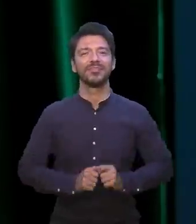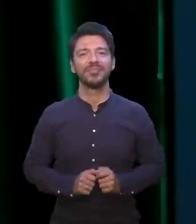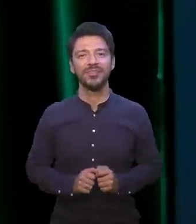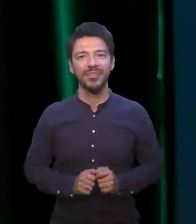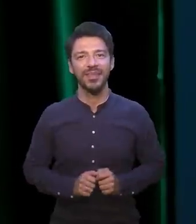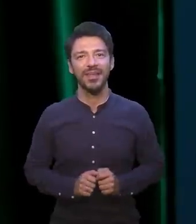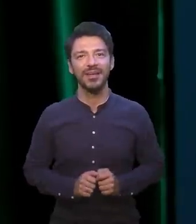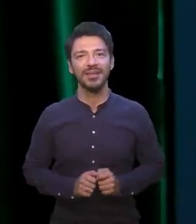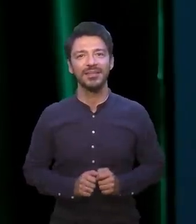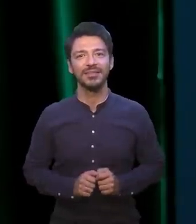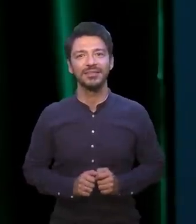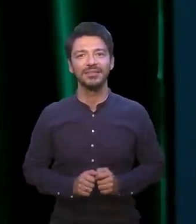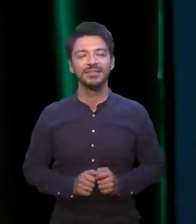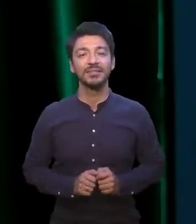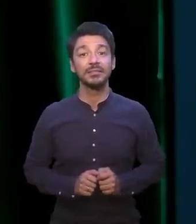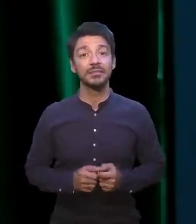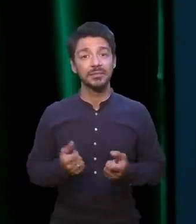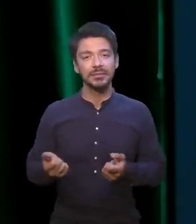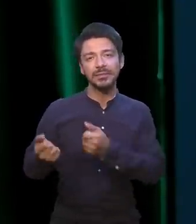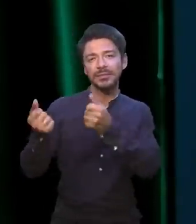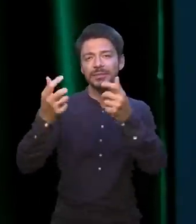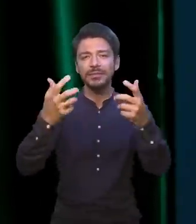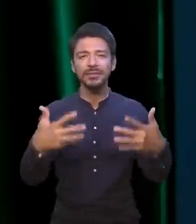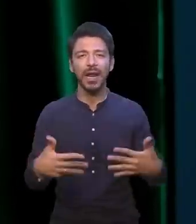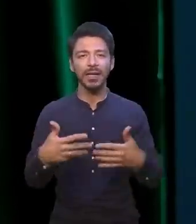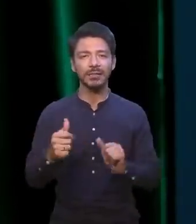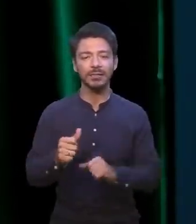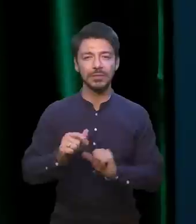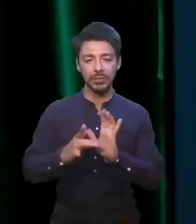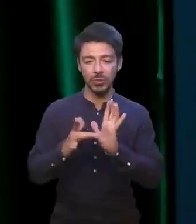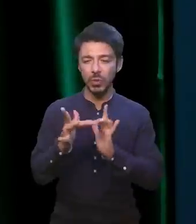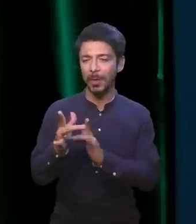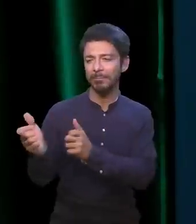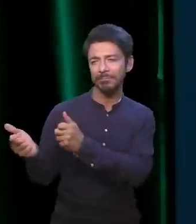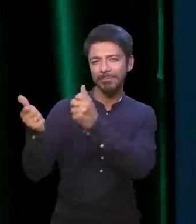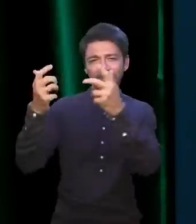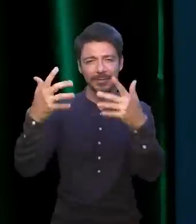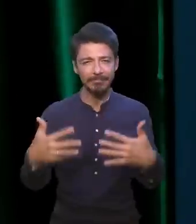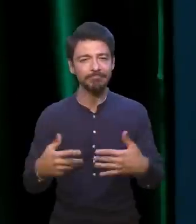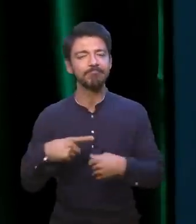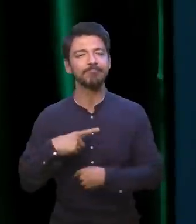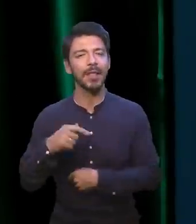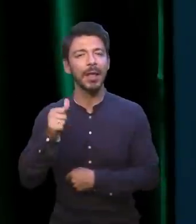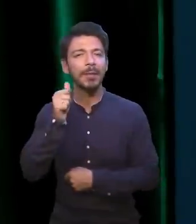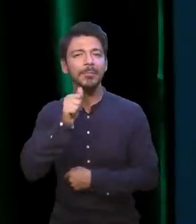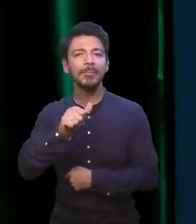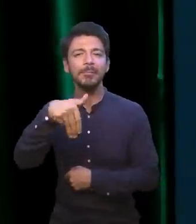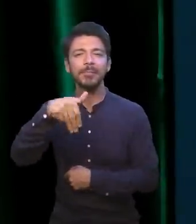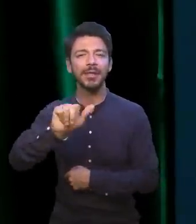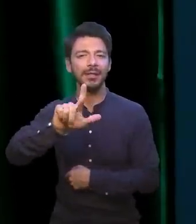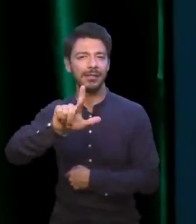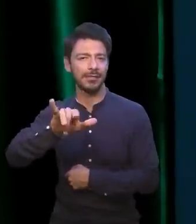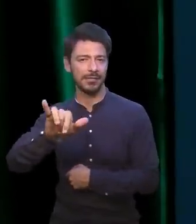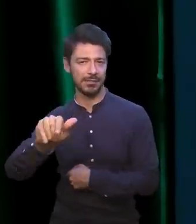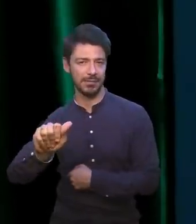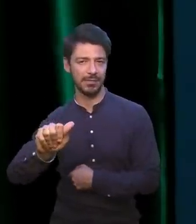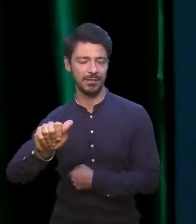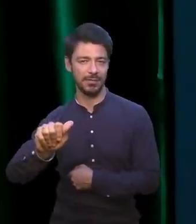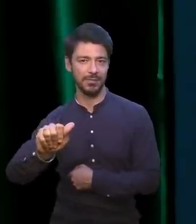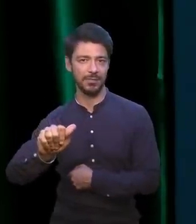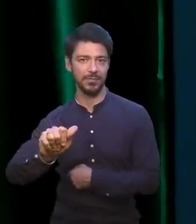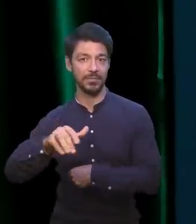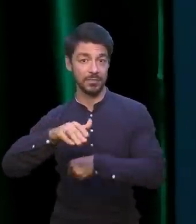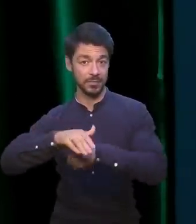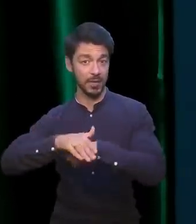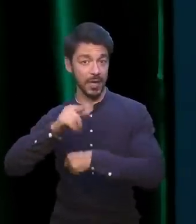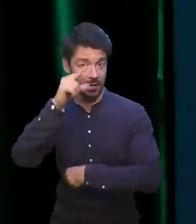destas falas de Jesus, nós vamos encontrar na nobre benfeitora Amélia Rodrigues, através do Divaldo